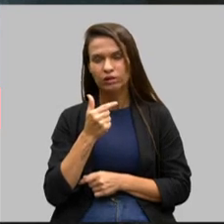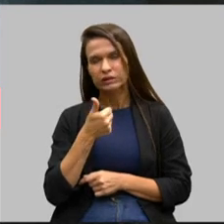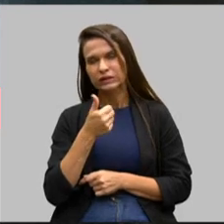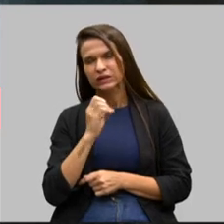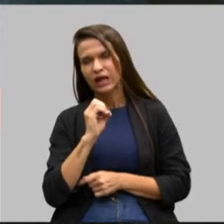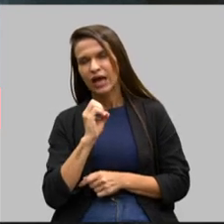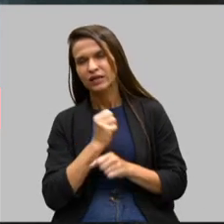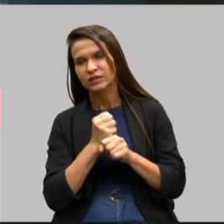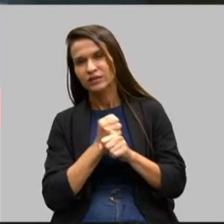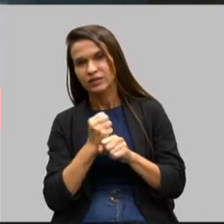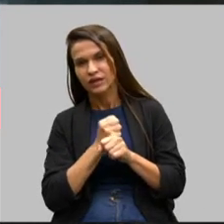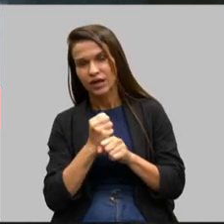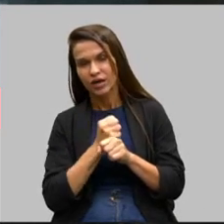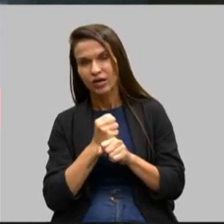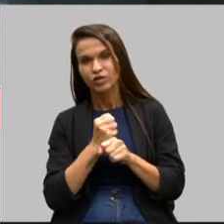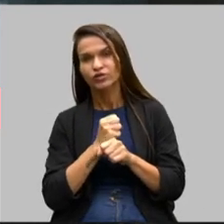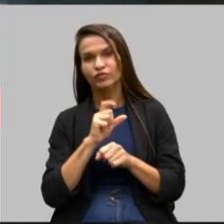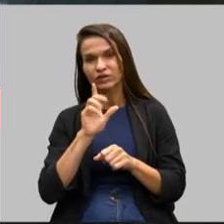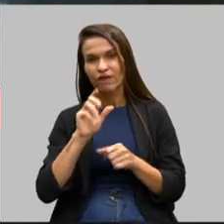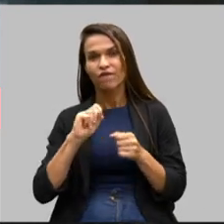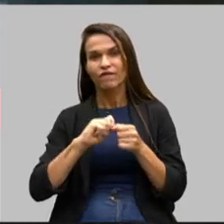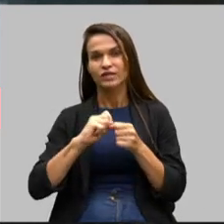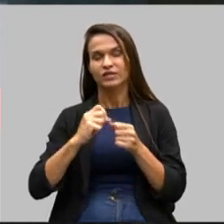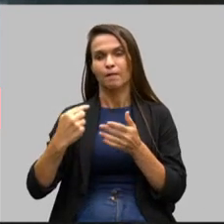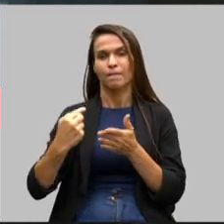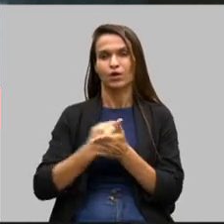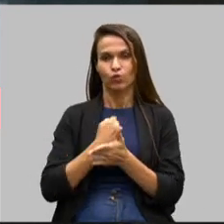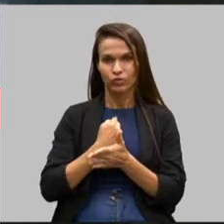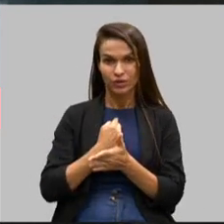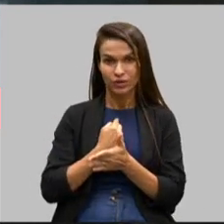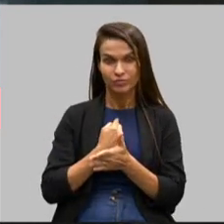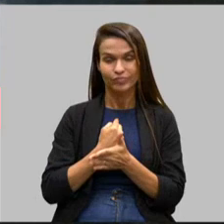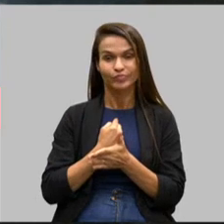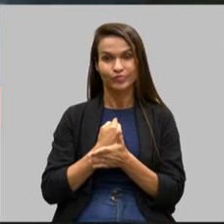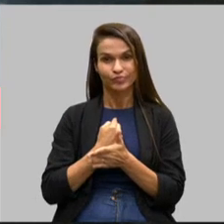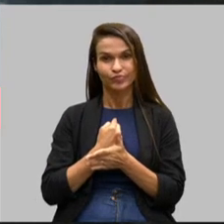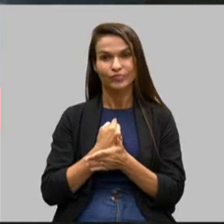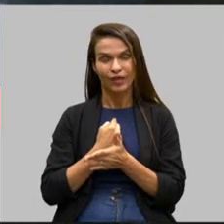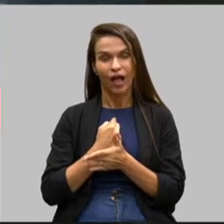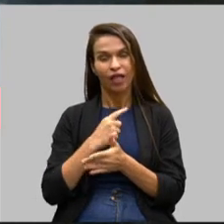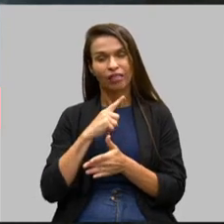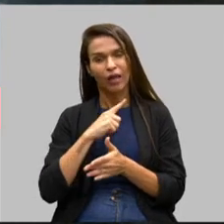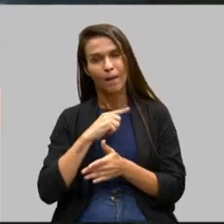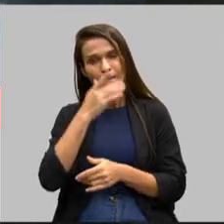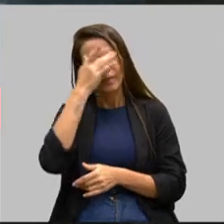Tem 10 anos, Poliano, que você fez essa pergunta. Talvez tenha alguém aqui que